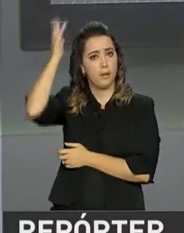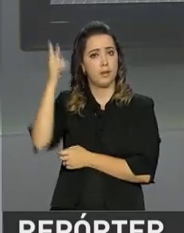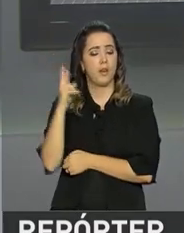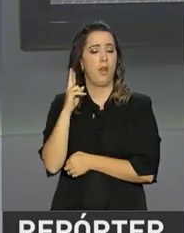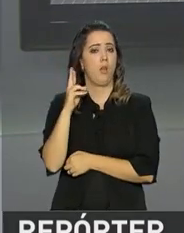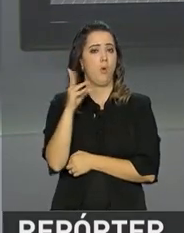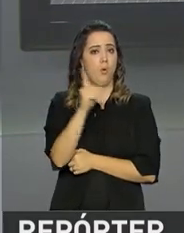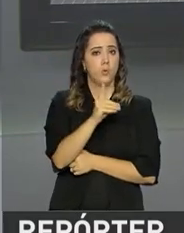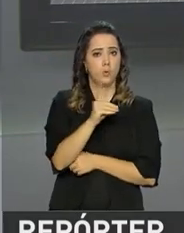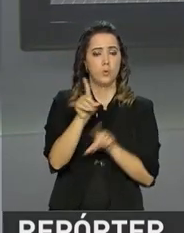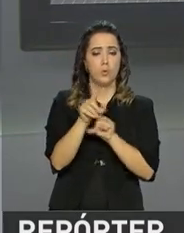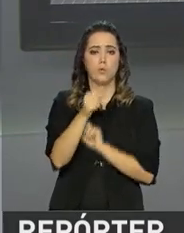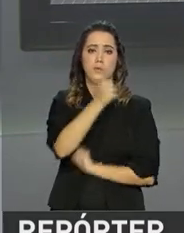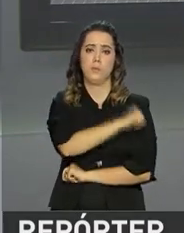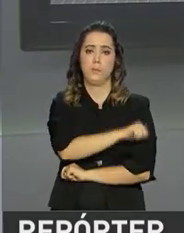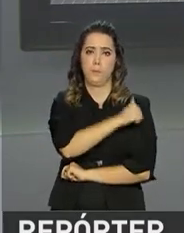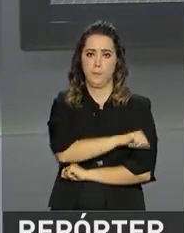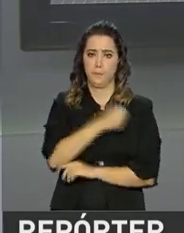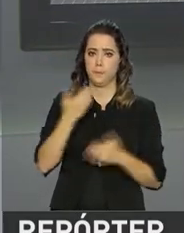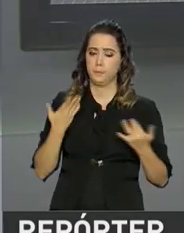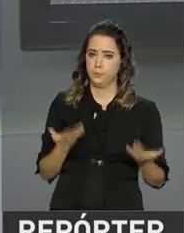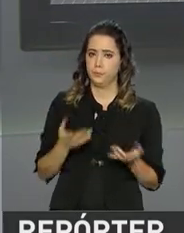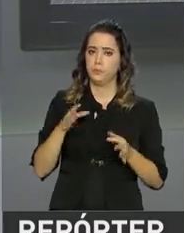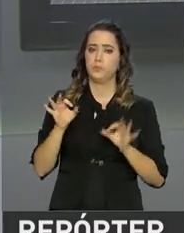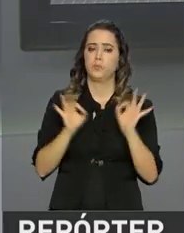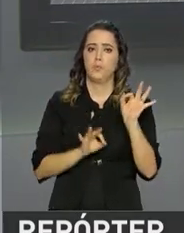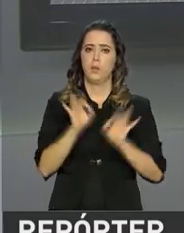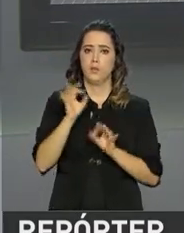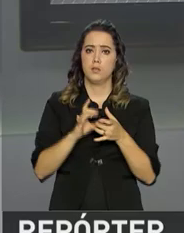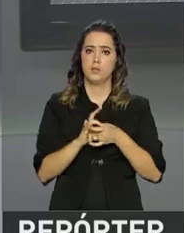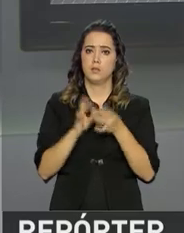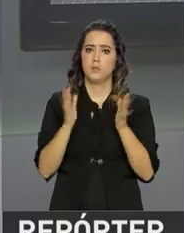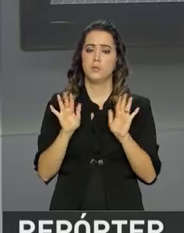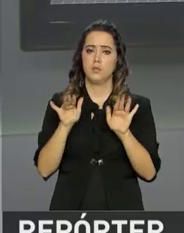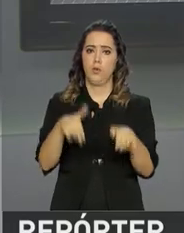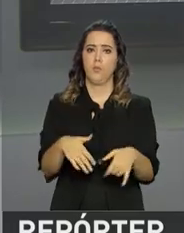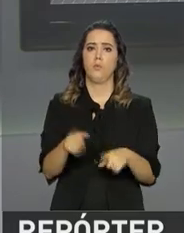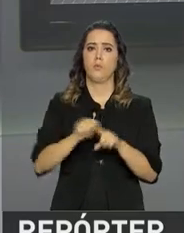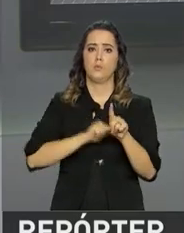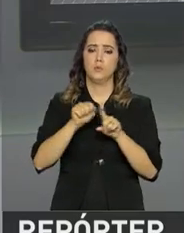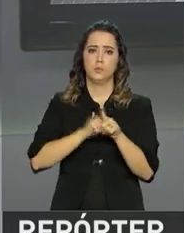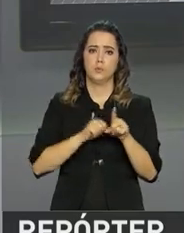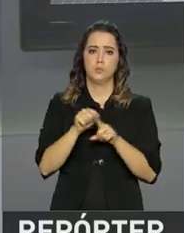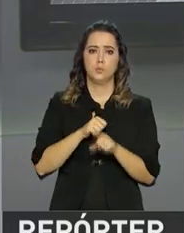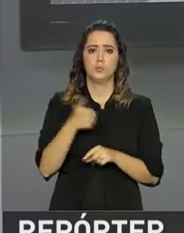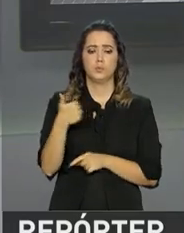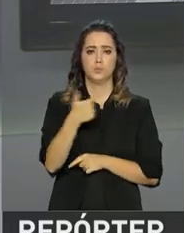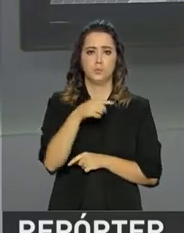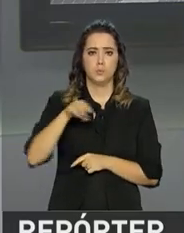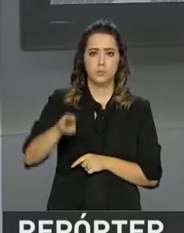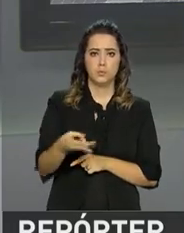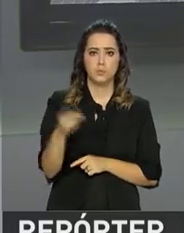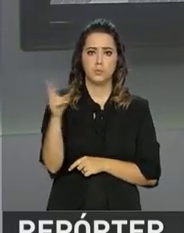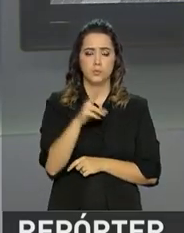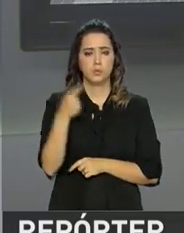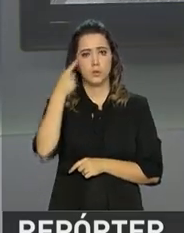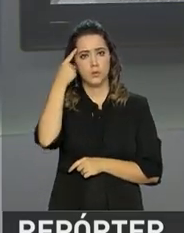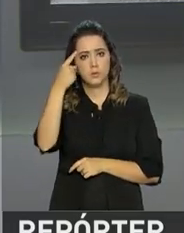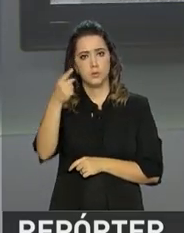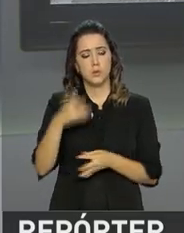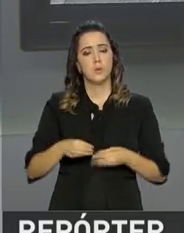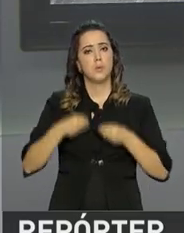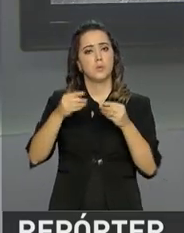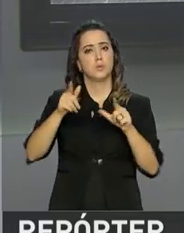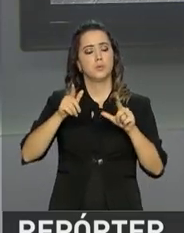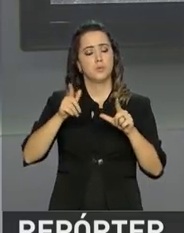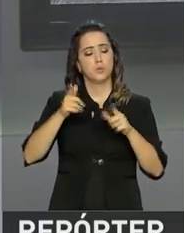Para regularização fundiária rural, vão ser liberados até o fim do mês pelo INCRA, 12 milhões de reais. A ideia é, além do